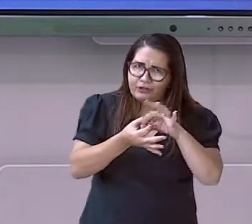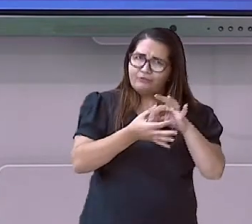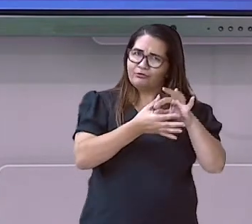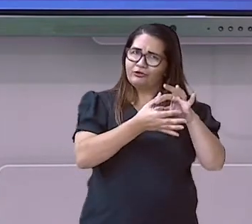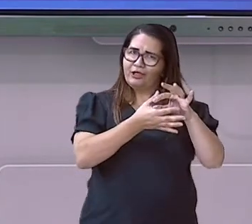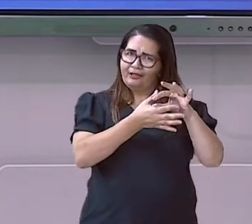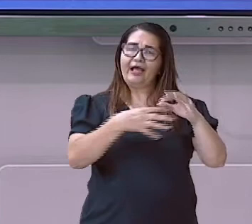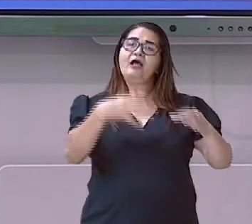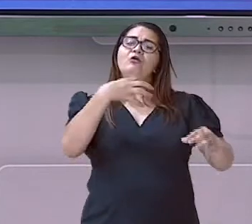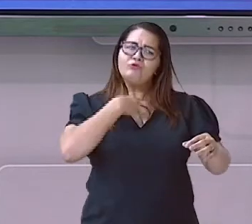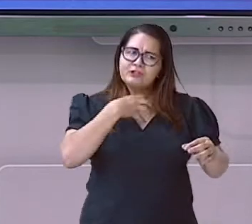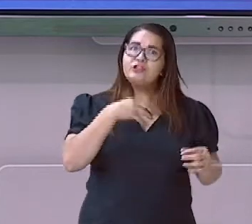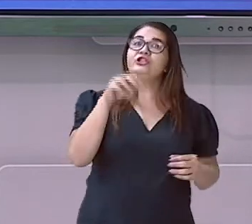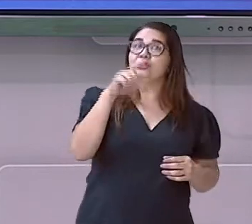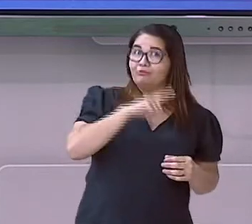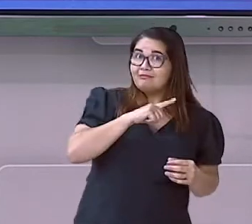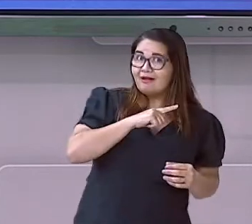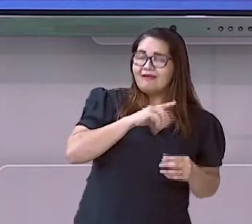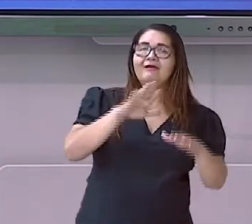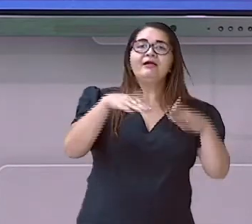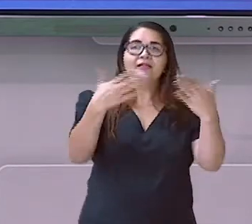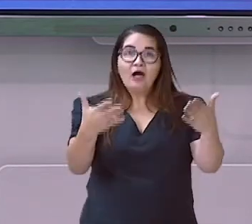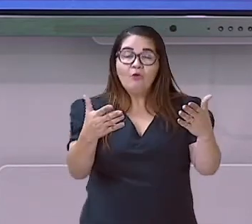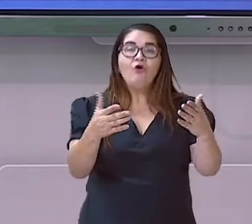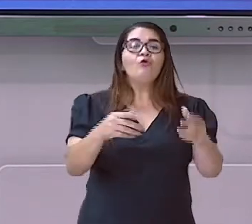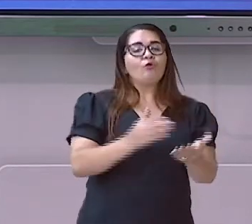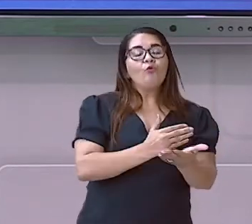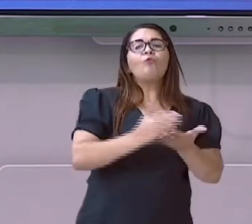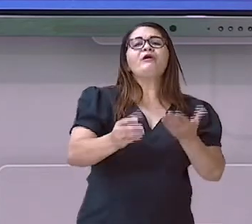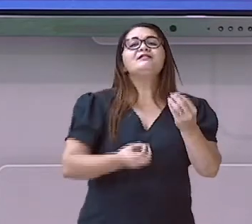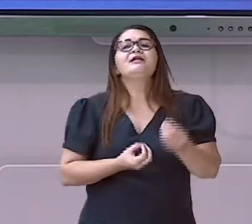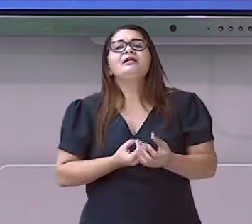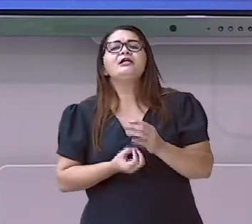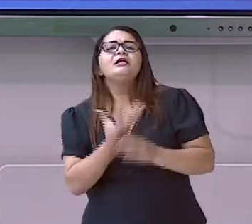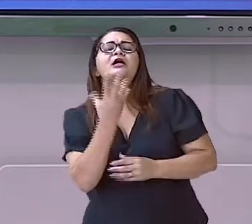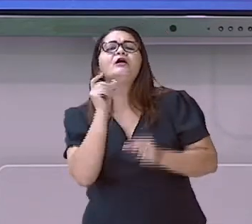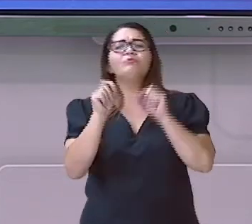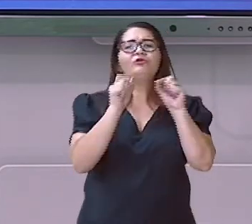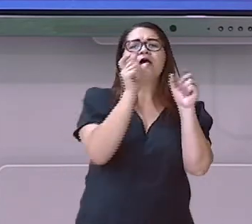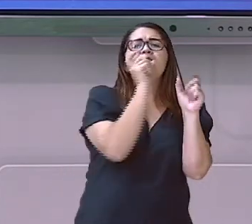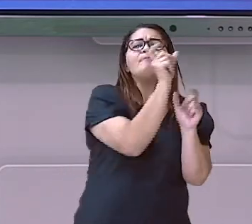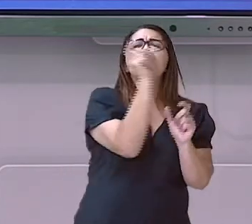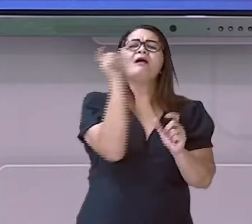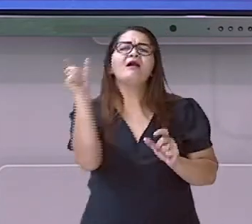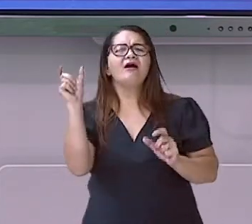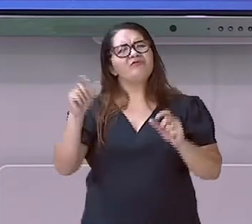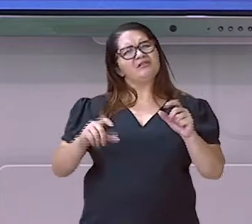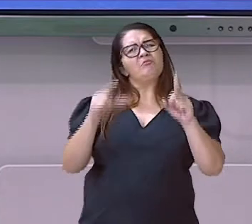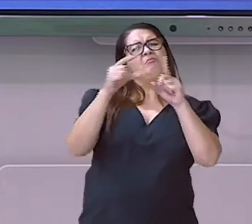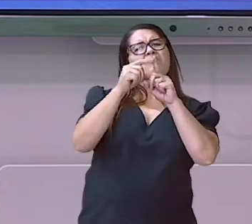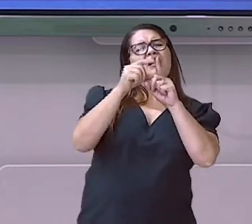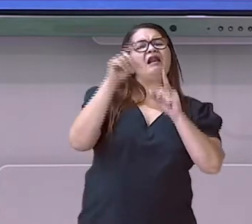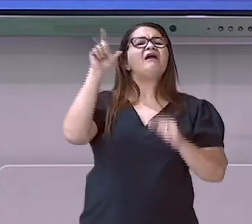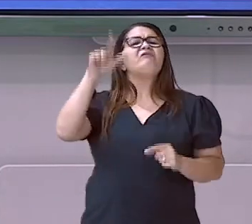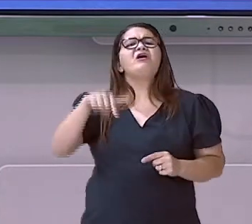sentido, nós formamos uma série de palavras. E palavras? O que será que são palavras?